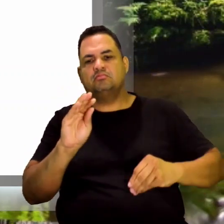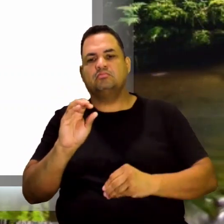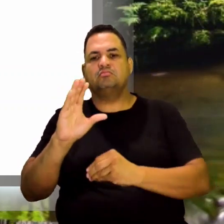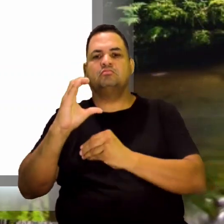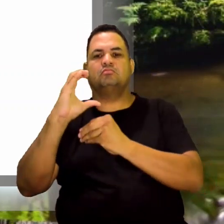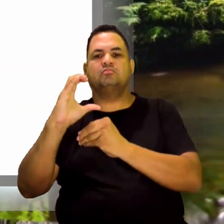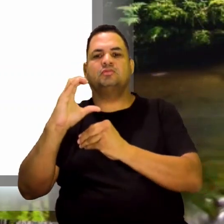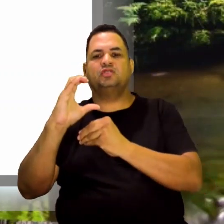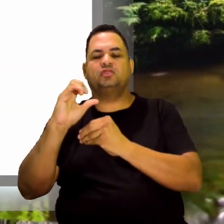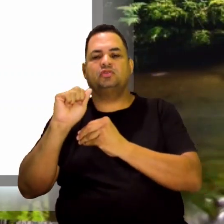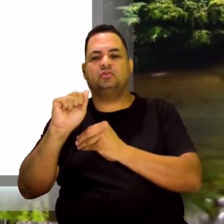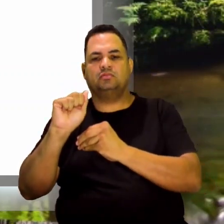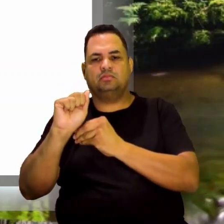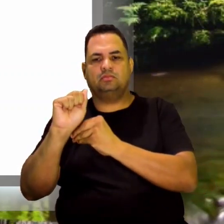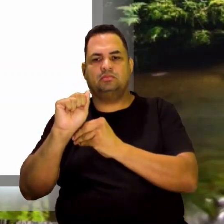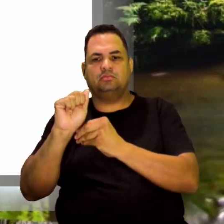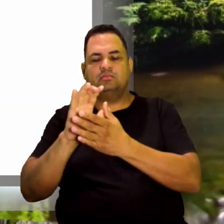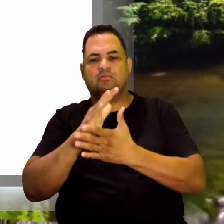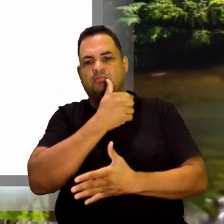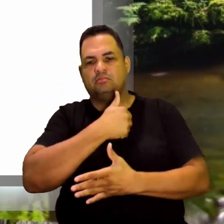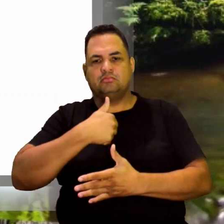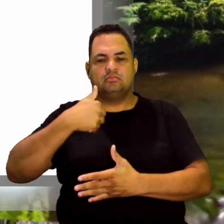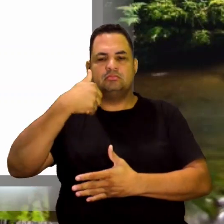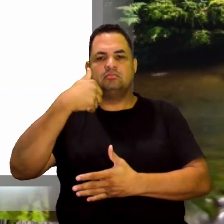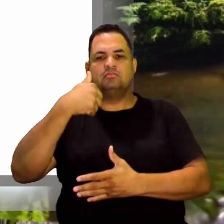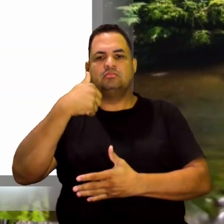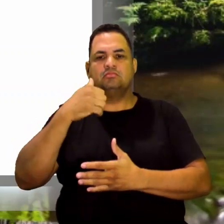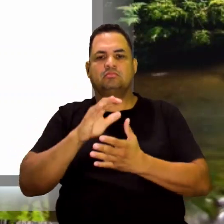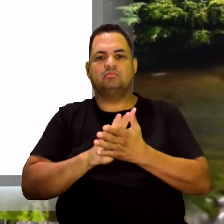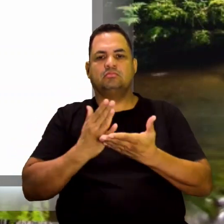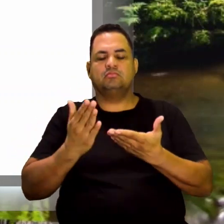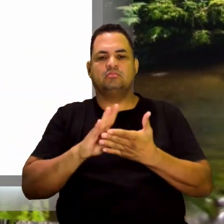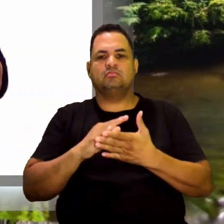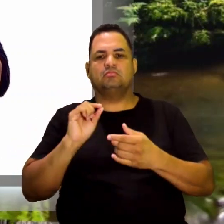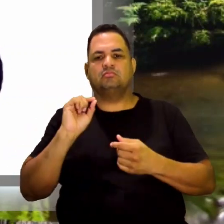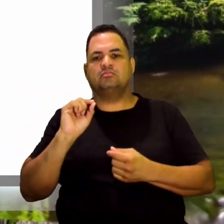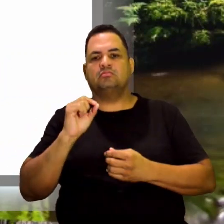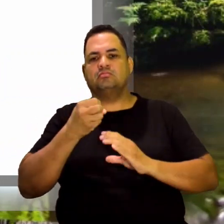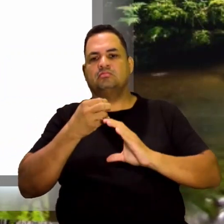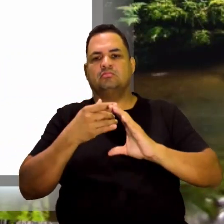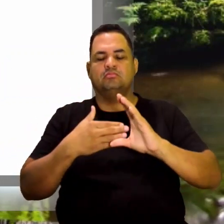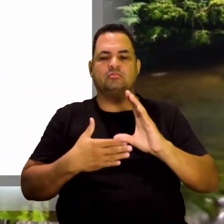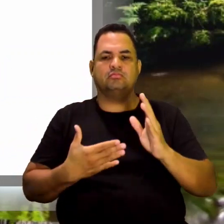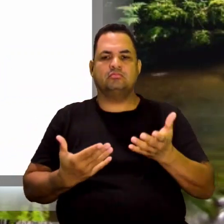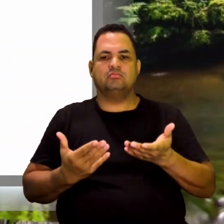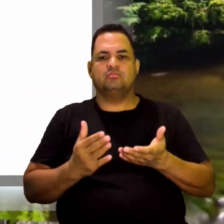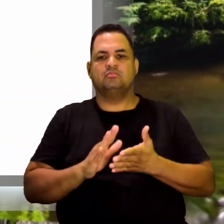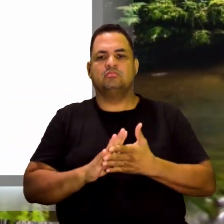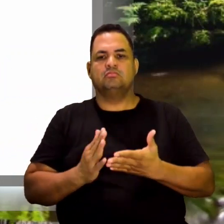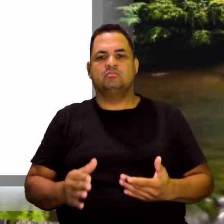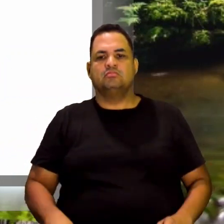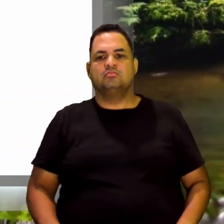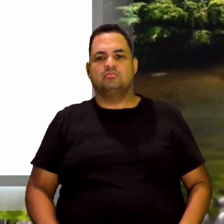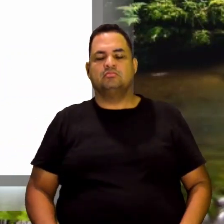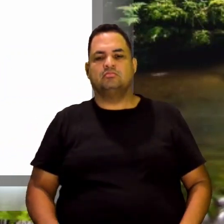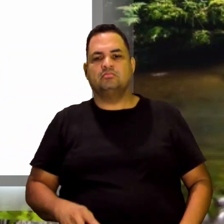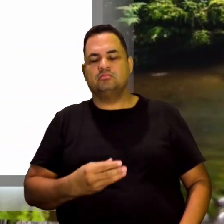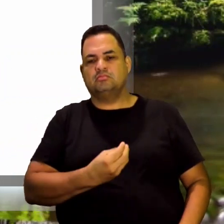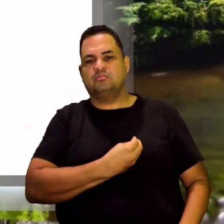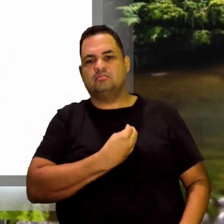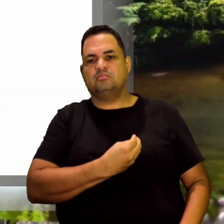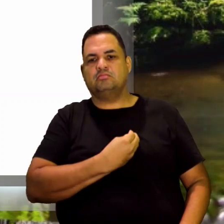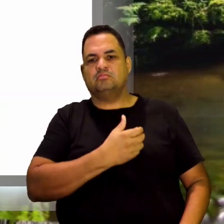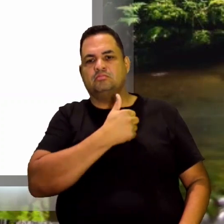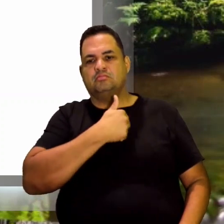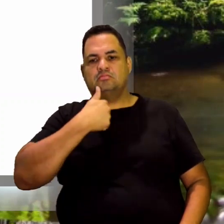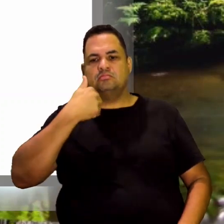vai, geralmente, é para melhora, né, nos efeitos, sei lá, desse ser vivo,